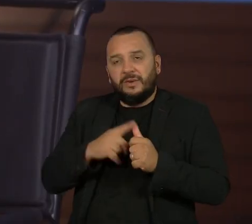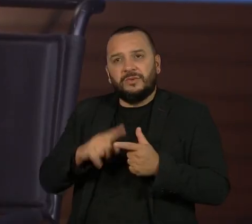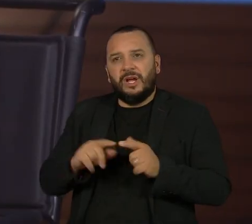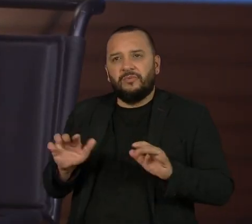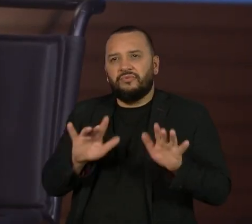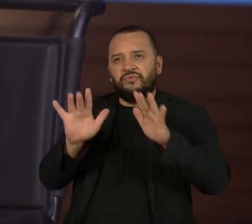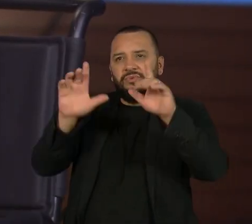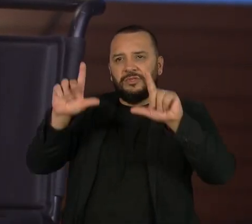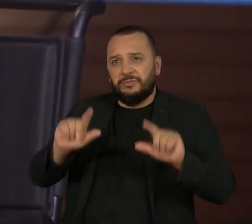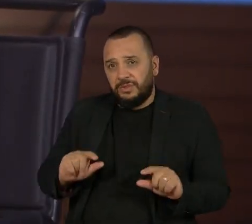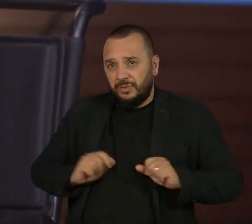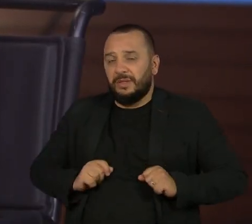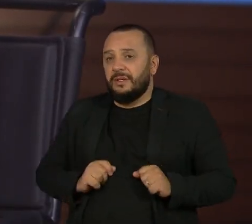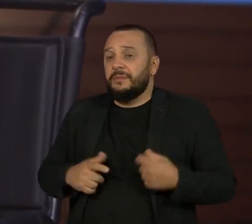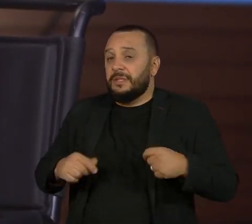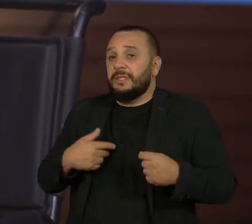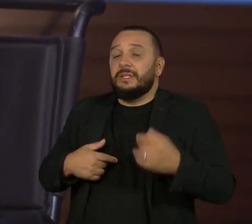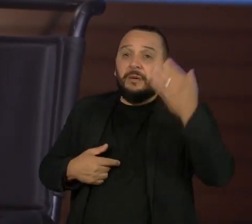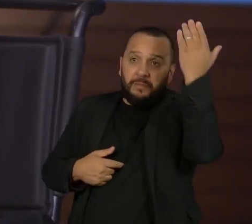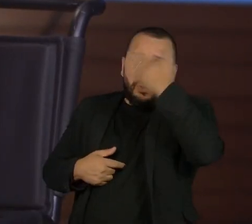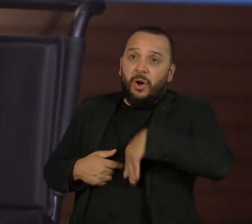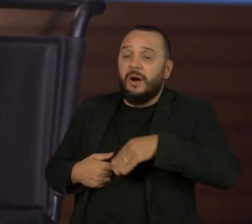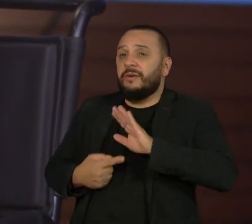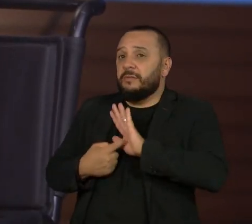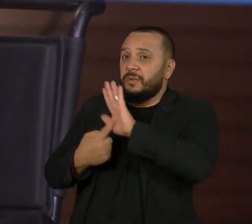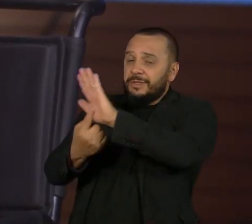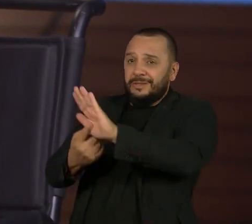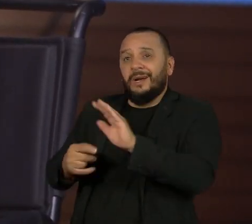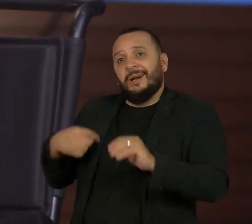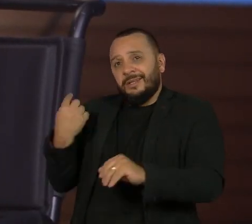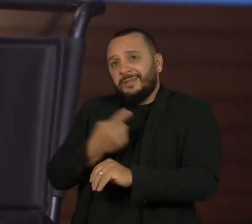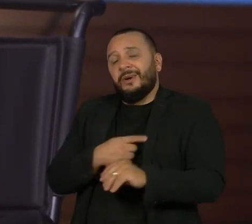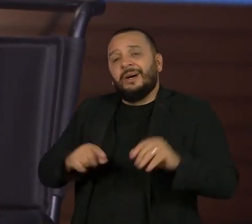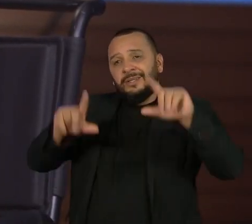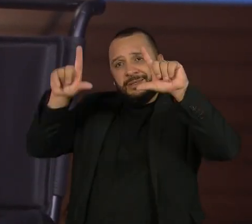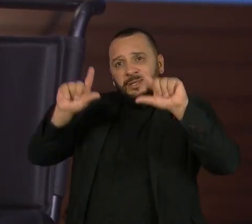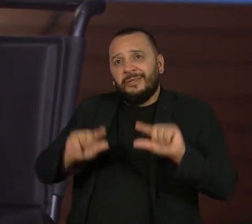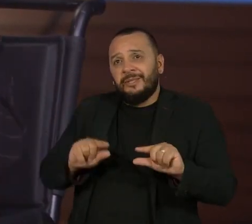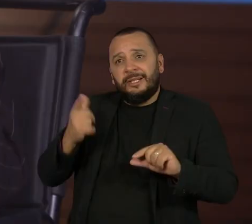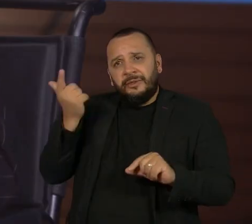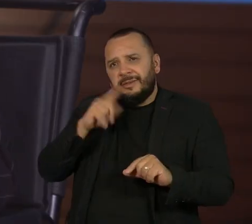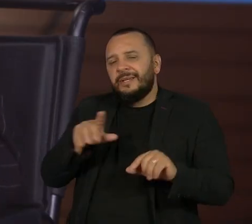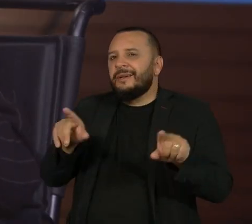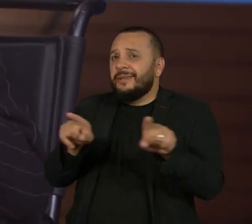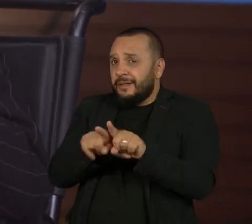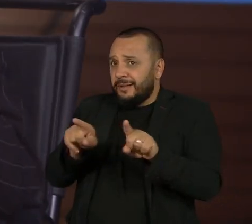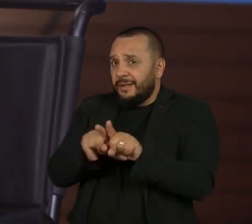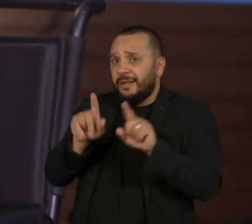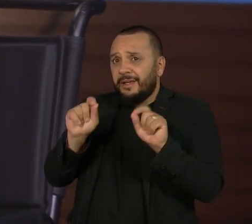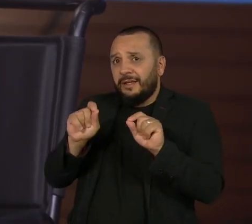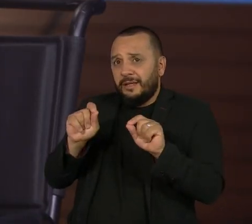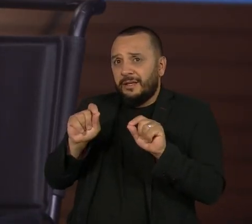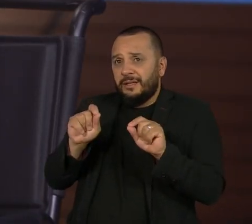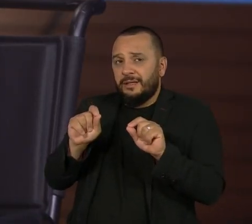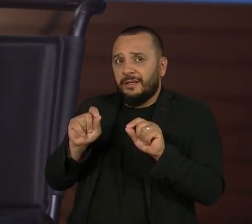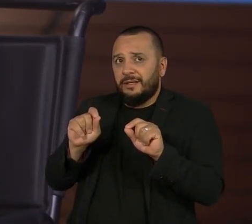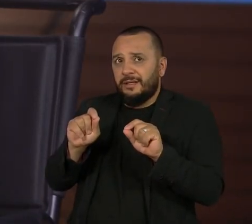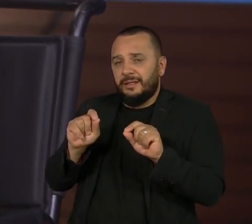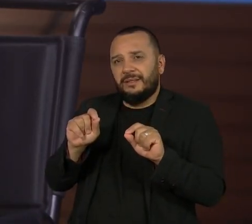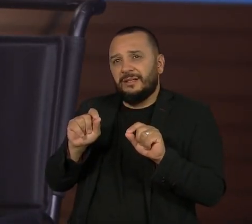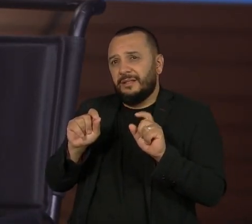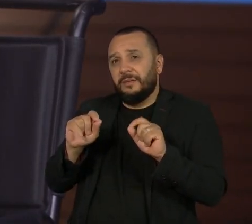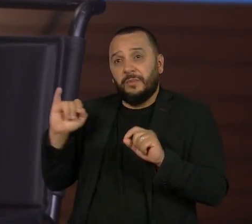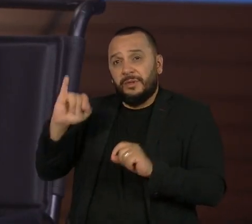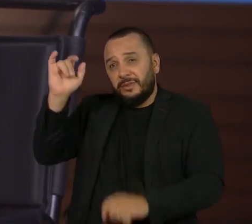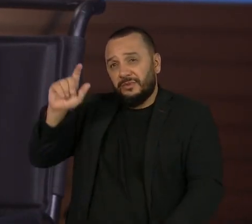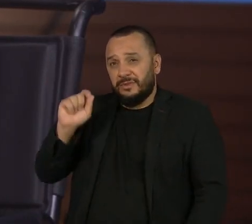emissões, a gente precisa mostrar que está, de fato, reduzindo. E tem uma questão que é básico,